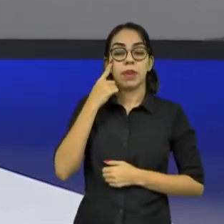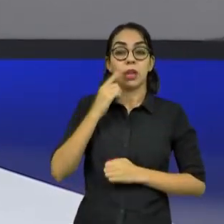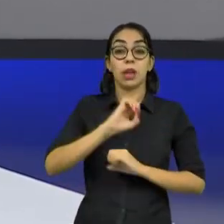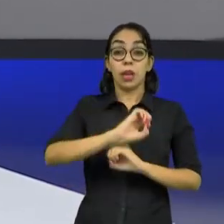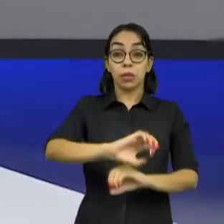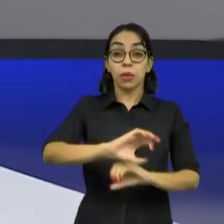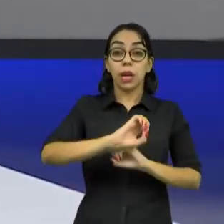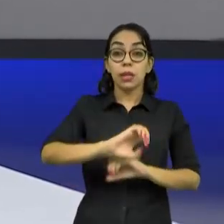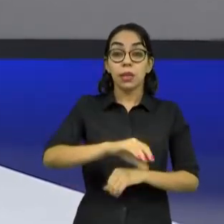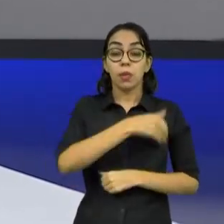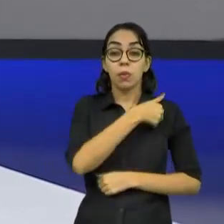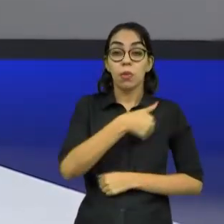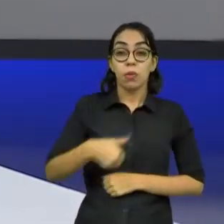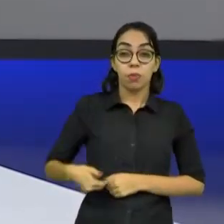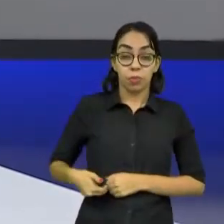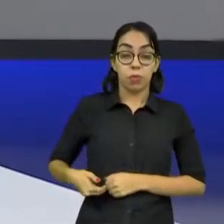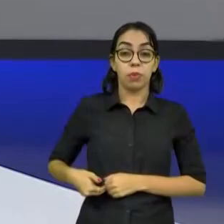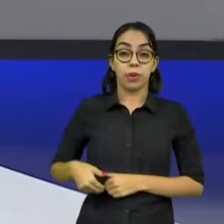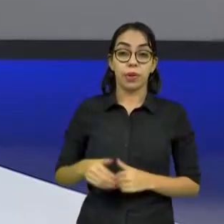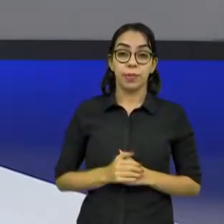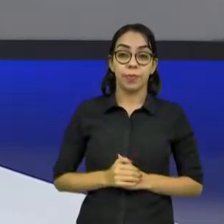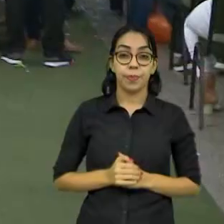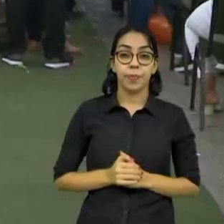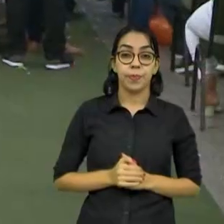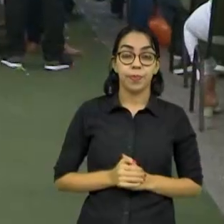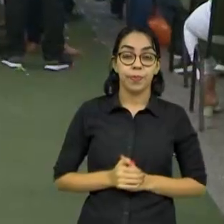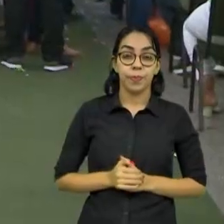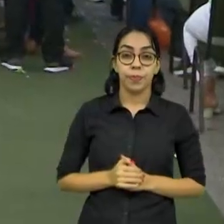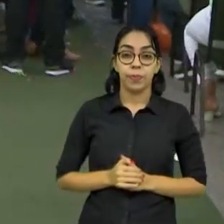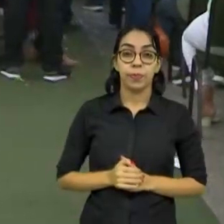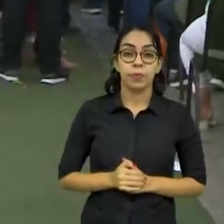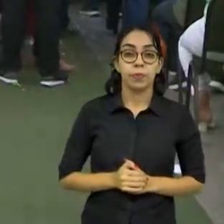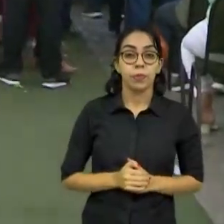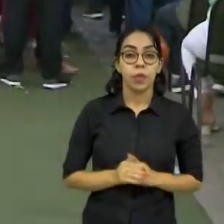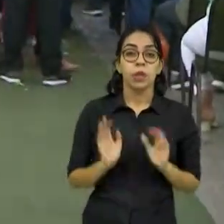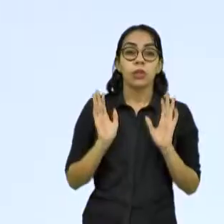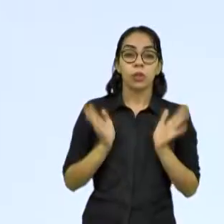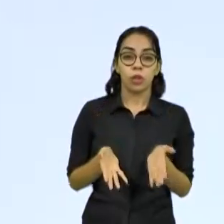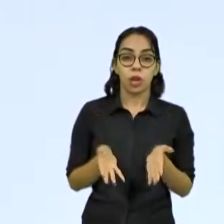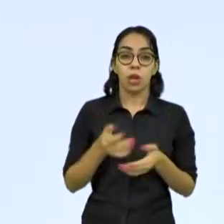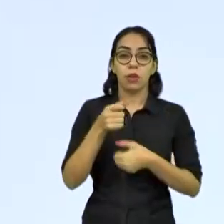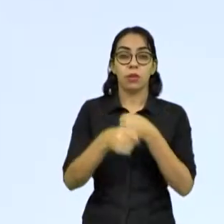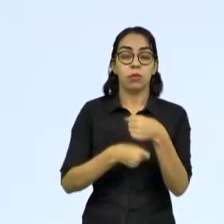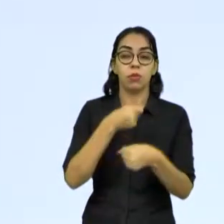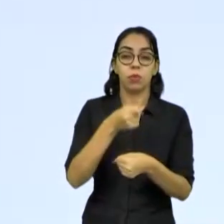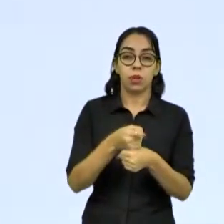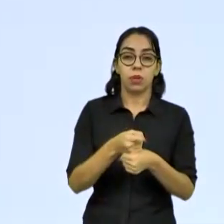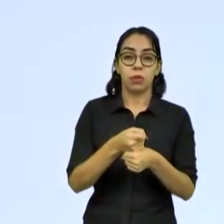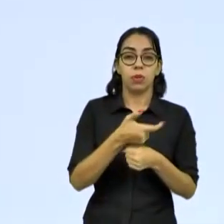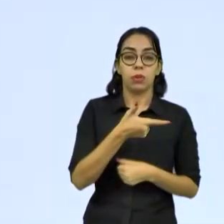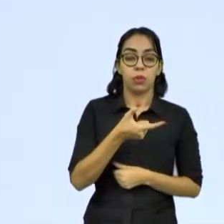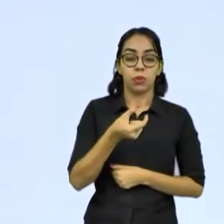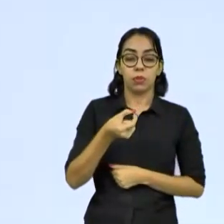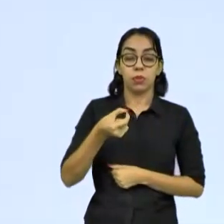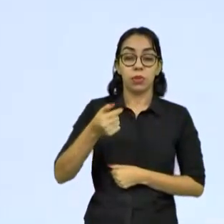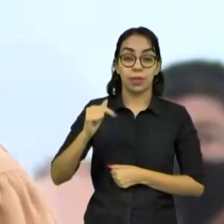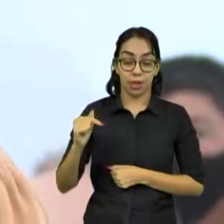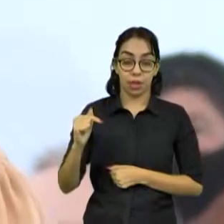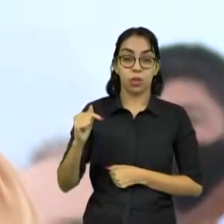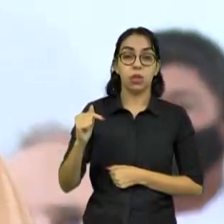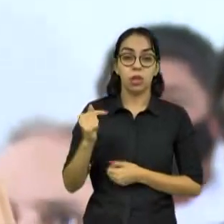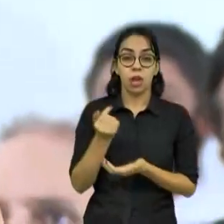de referência a outros estados. Criado em 2007, o programa Alfabetização na Idade